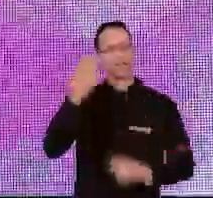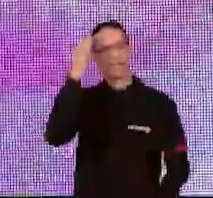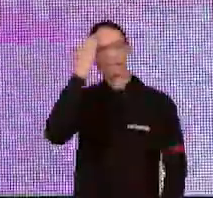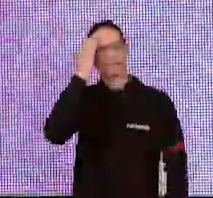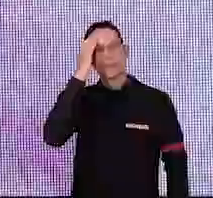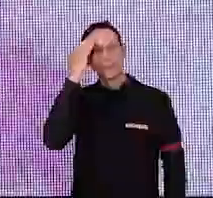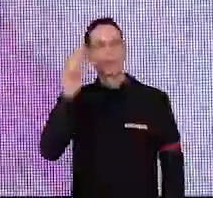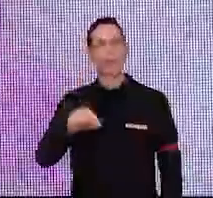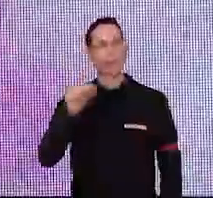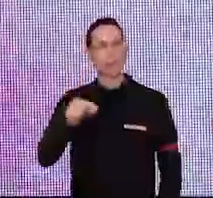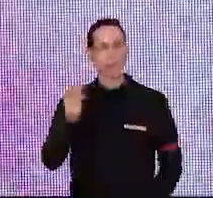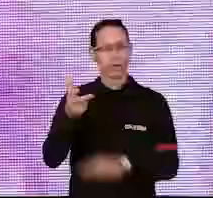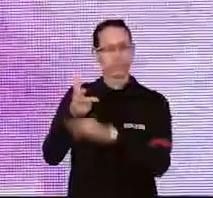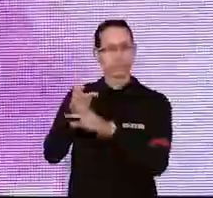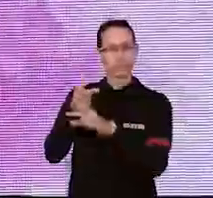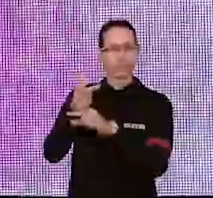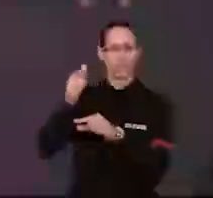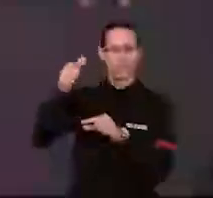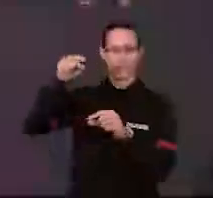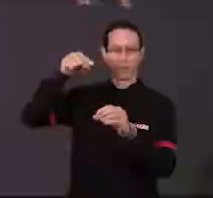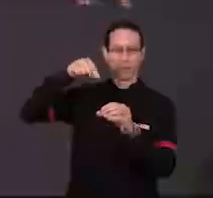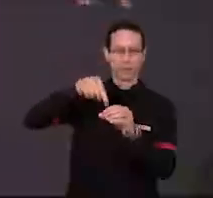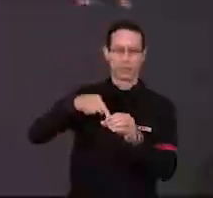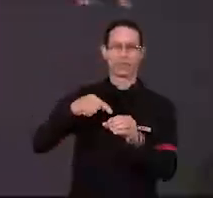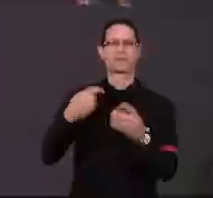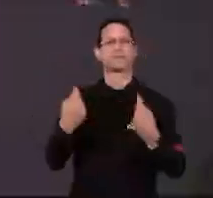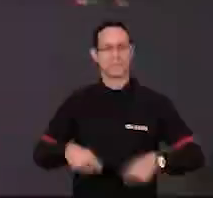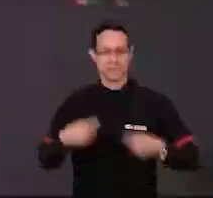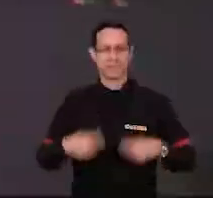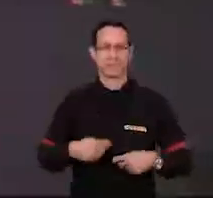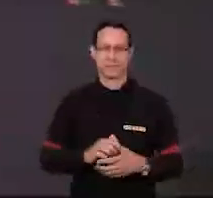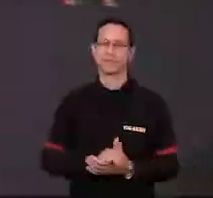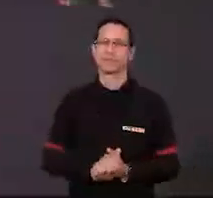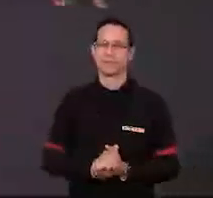por que aquele exame é indicado para chegar no diagnóstico, né?